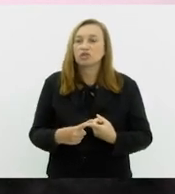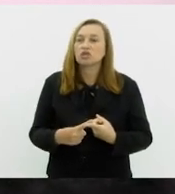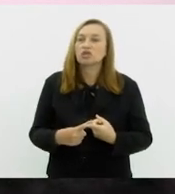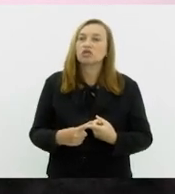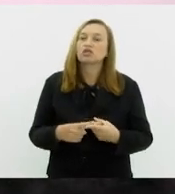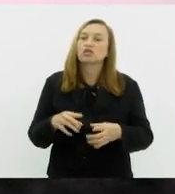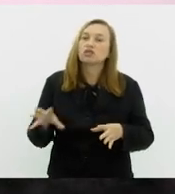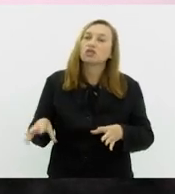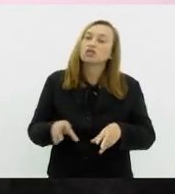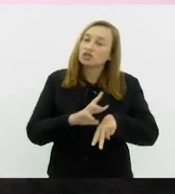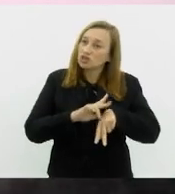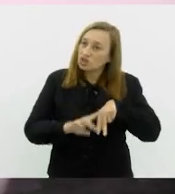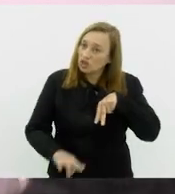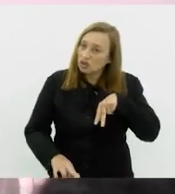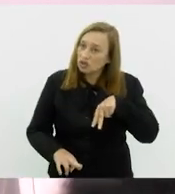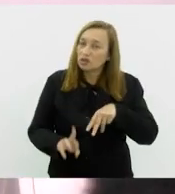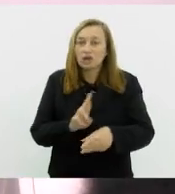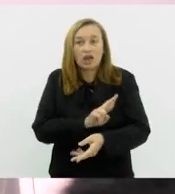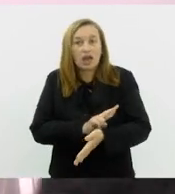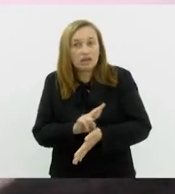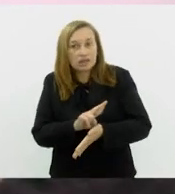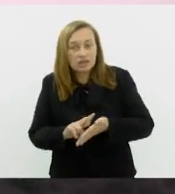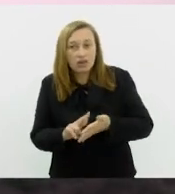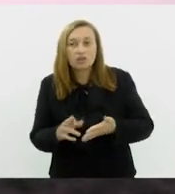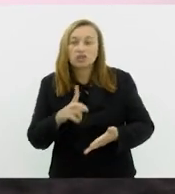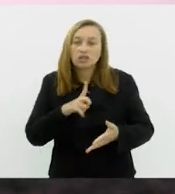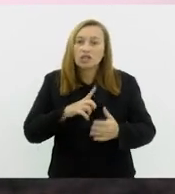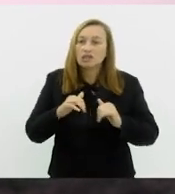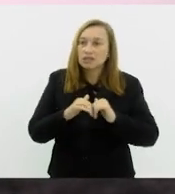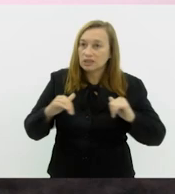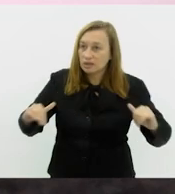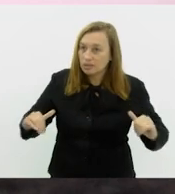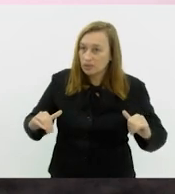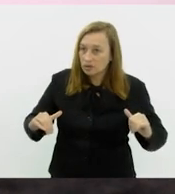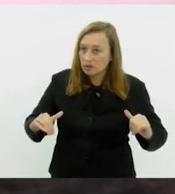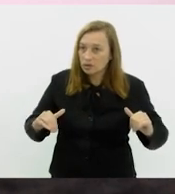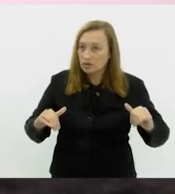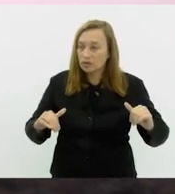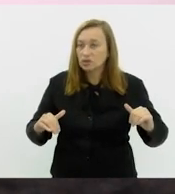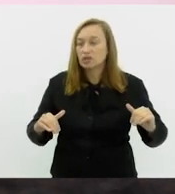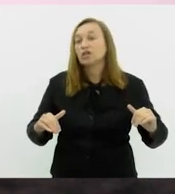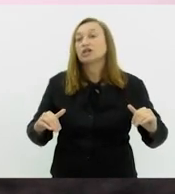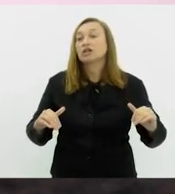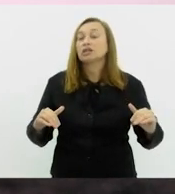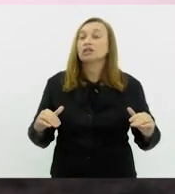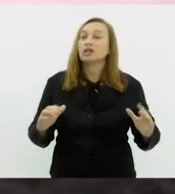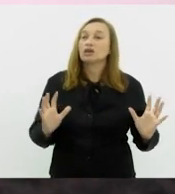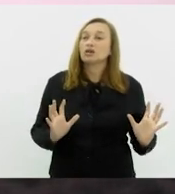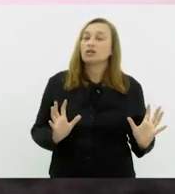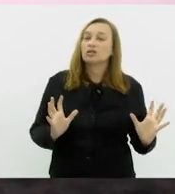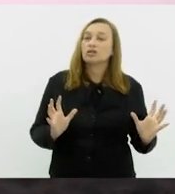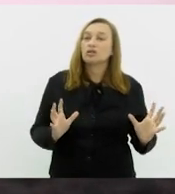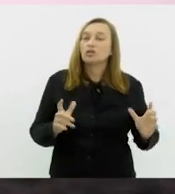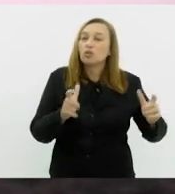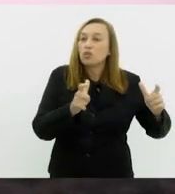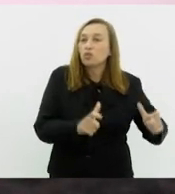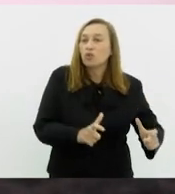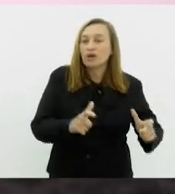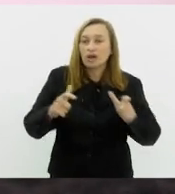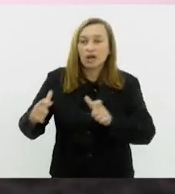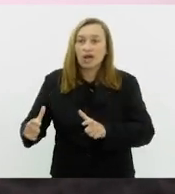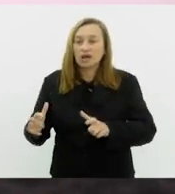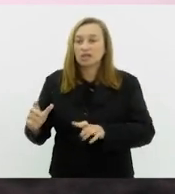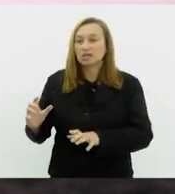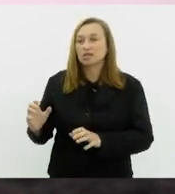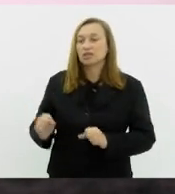componente tanto de gênero quanto racial, a gente tem uma separação e uma hierarquização das relações de poder que, infelizmente, não só